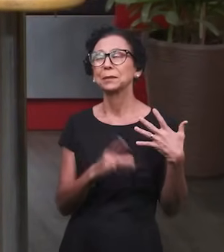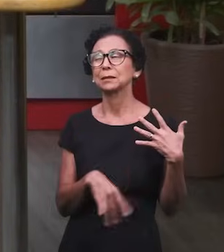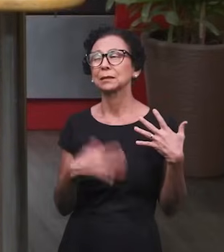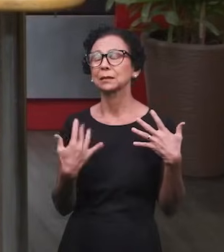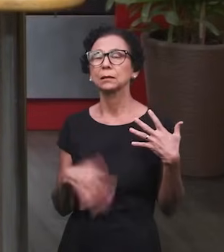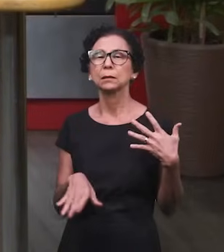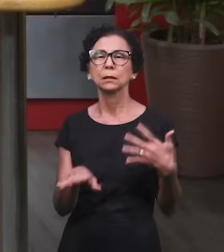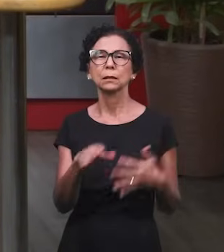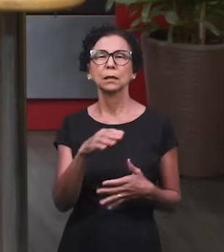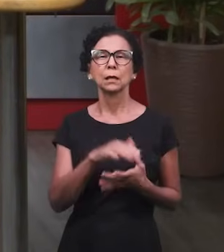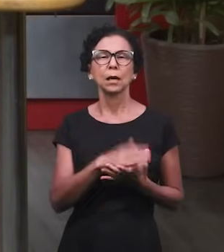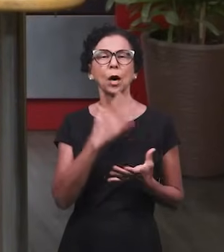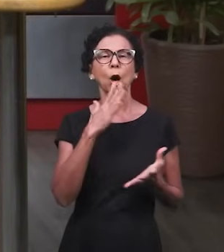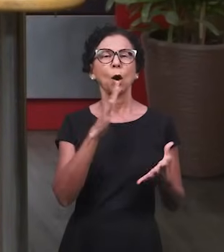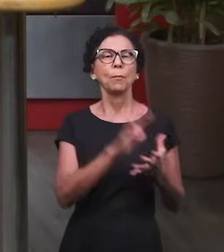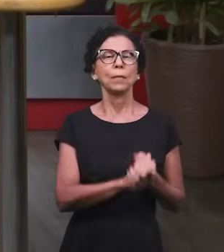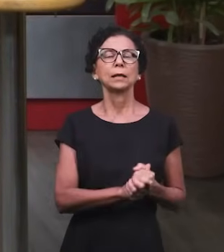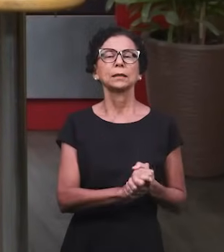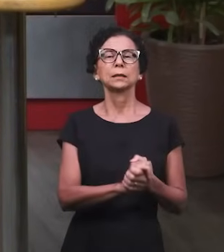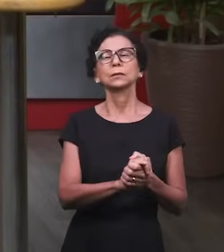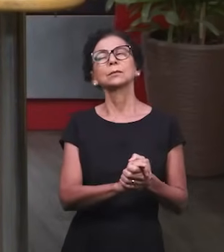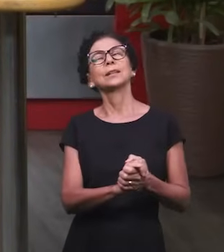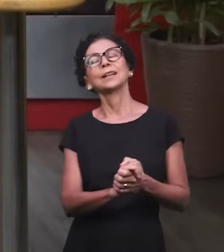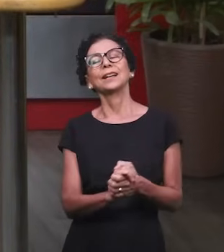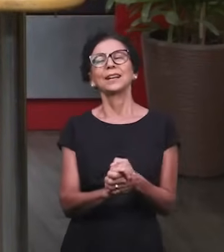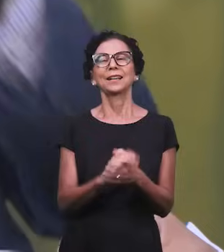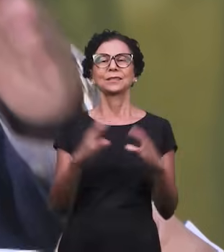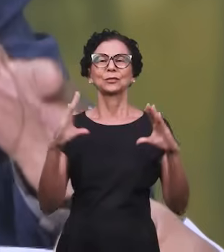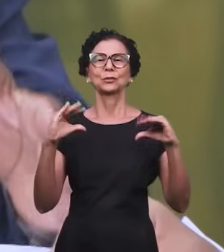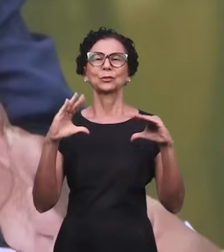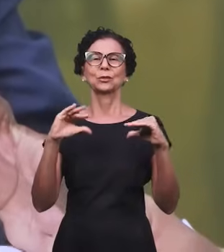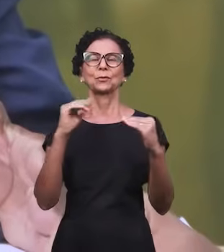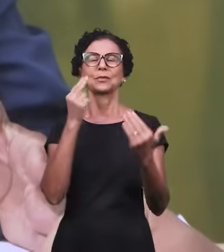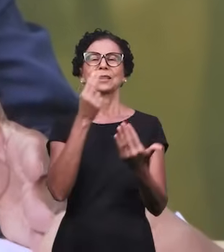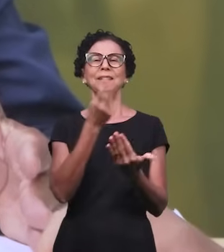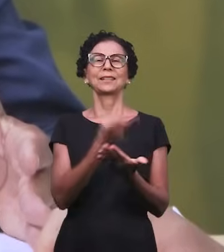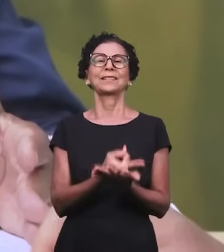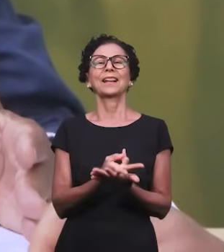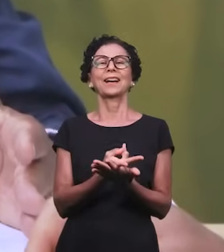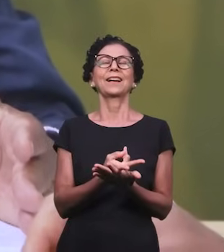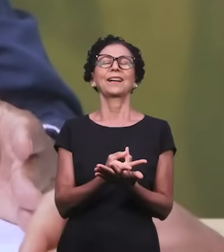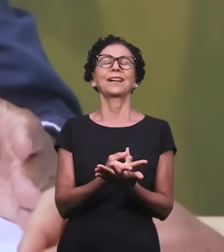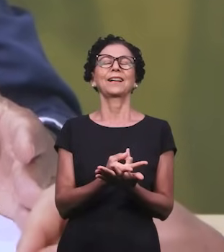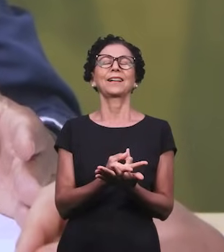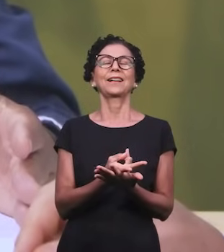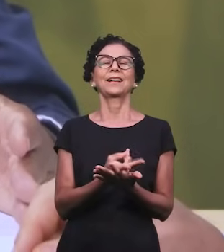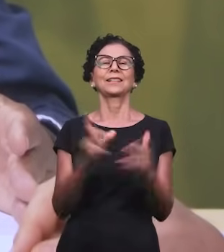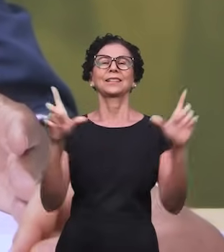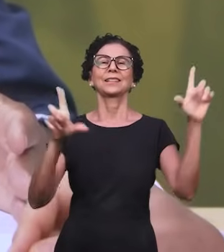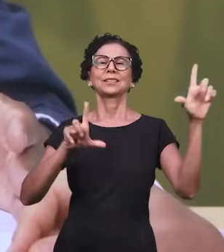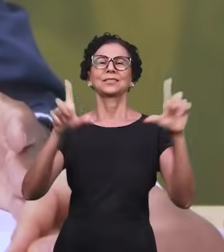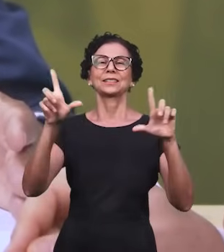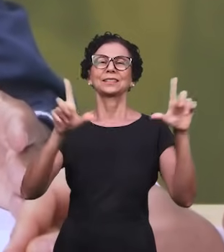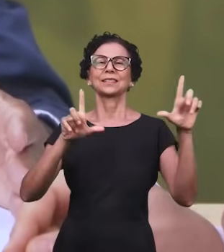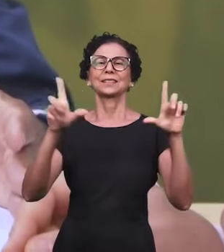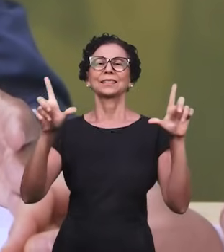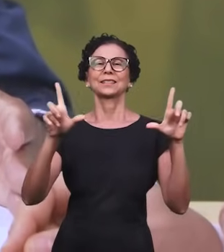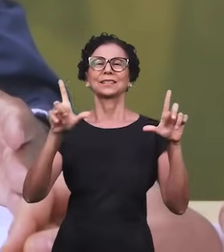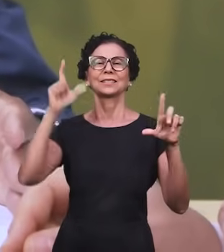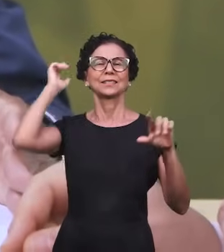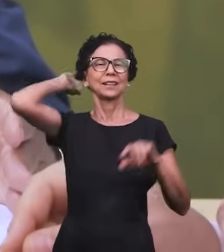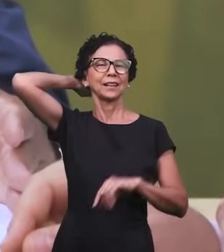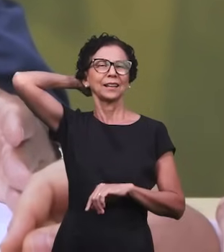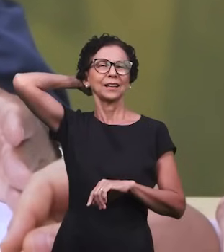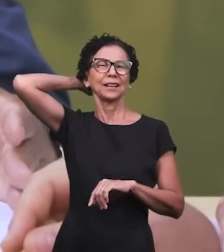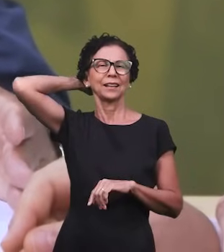controle para assistir televisão alguma coisa e tá a mulher tá chegou do trabalho ag ele tá se virando para lá e para cá então Eh nós vivemos um momento em